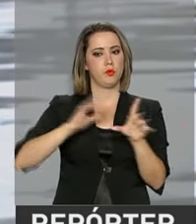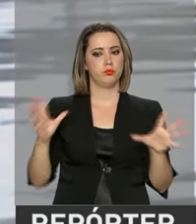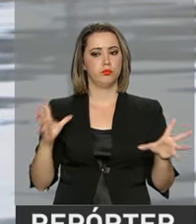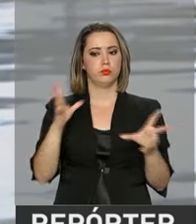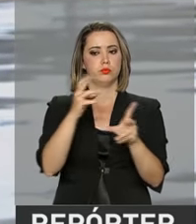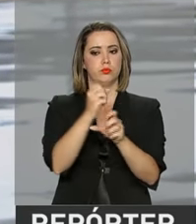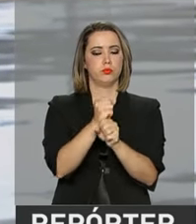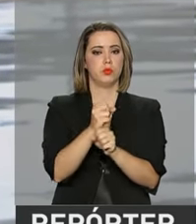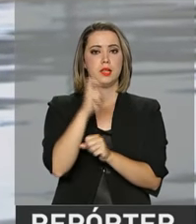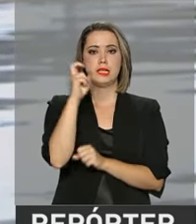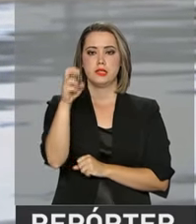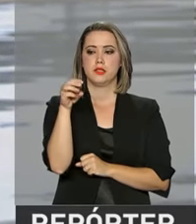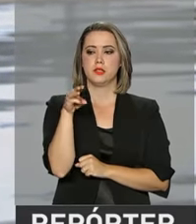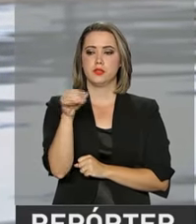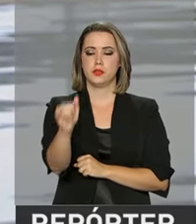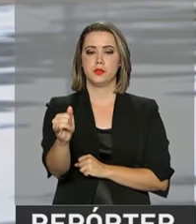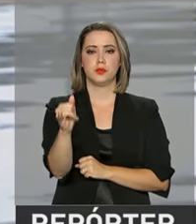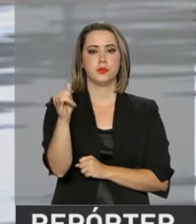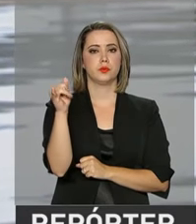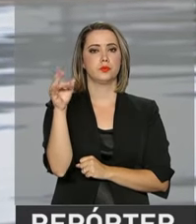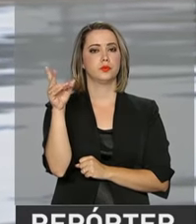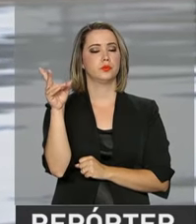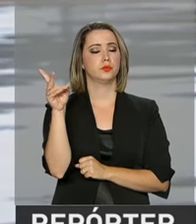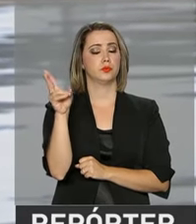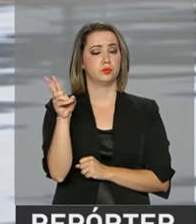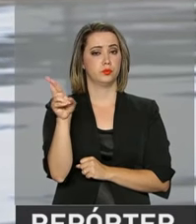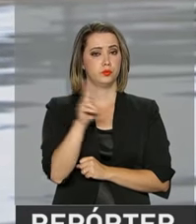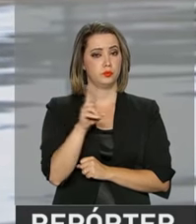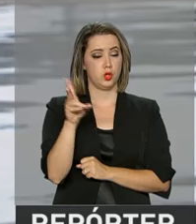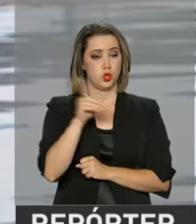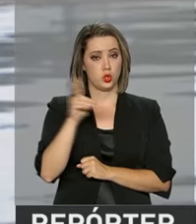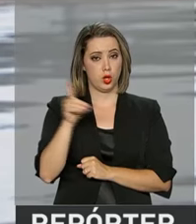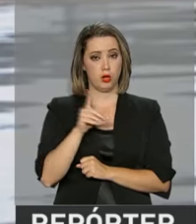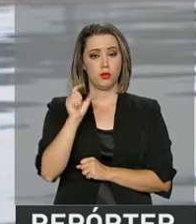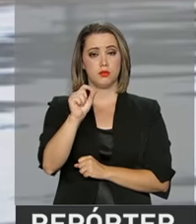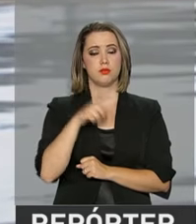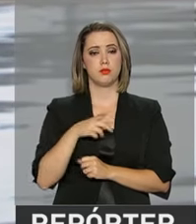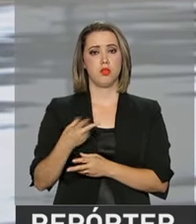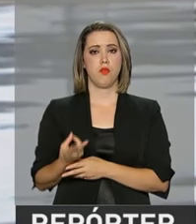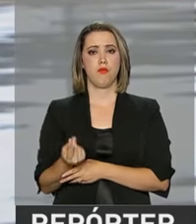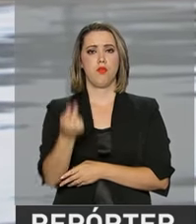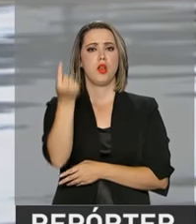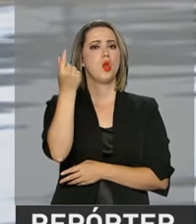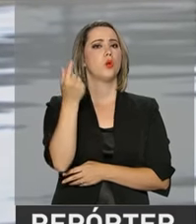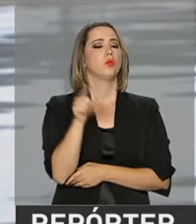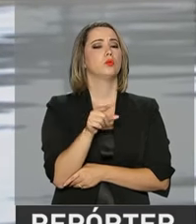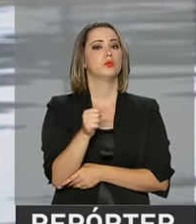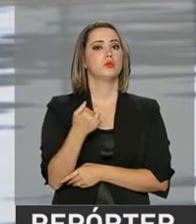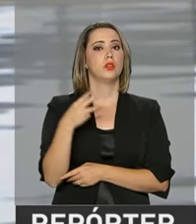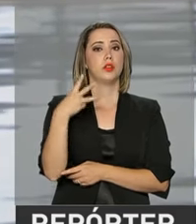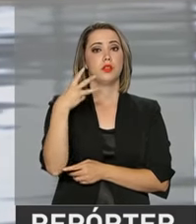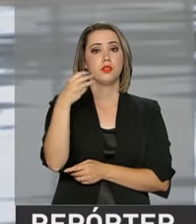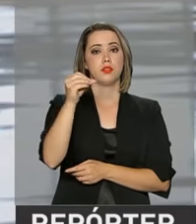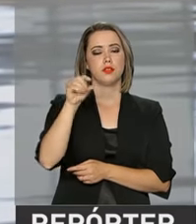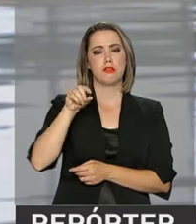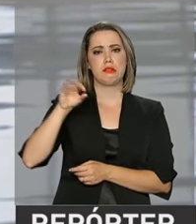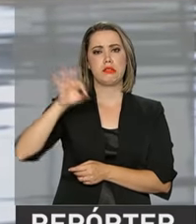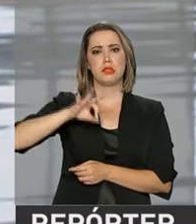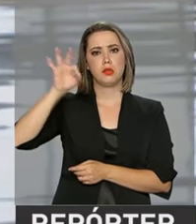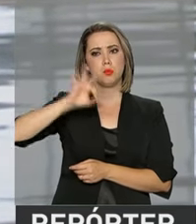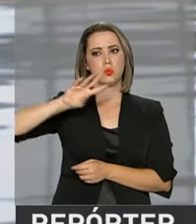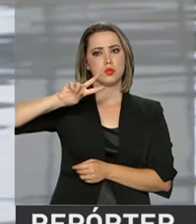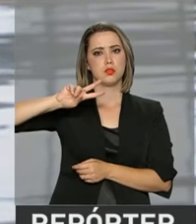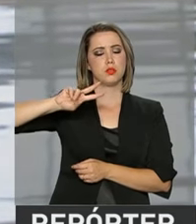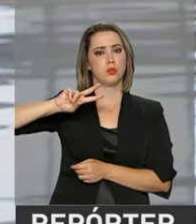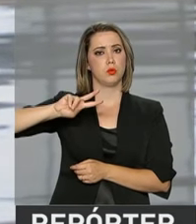5 bilhões em 189 milhões de dólares valor 30,9 por cento maior que o registrado